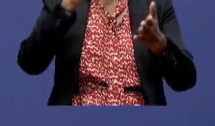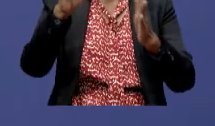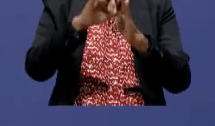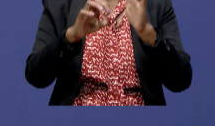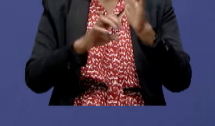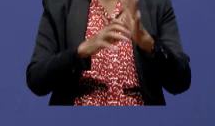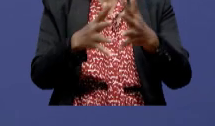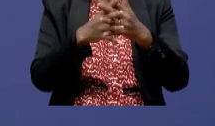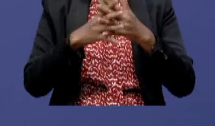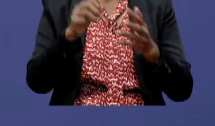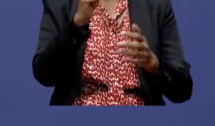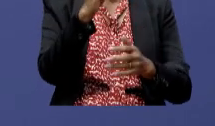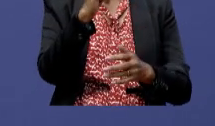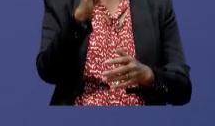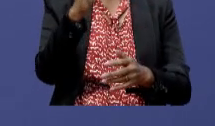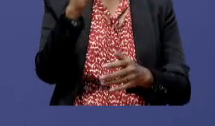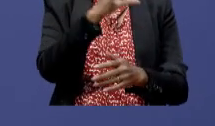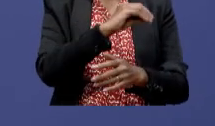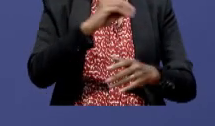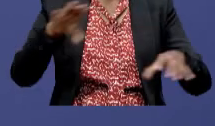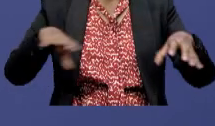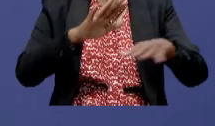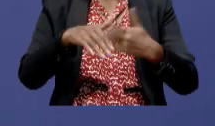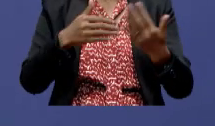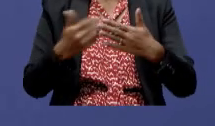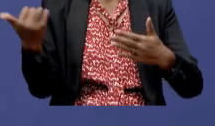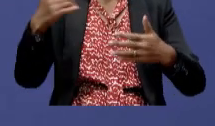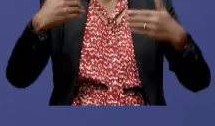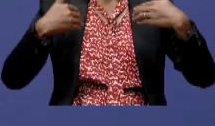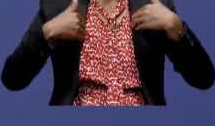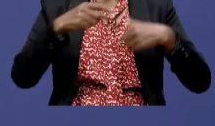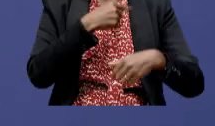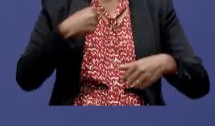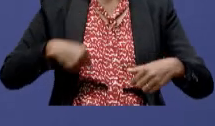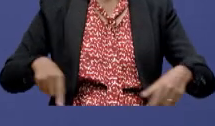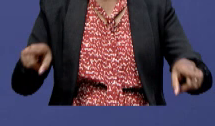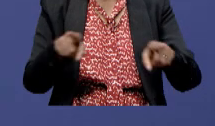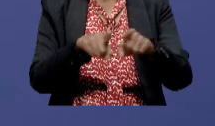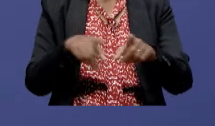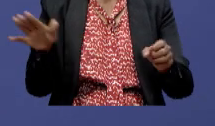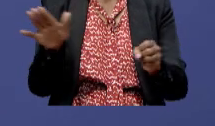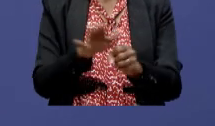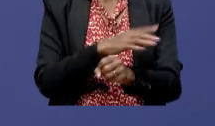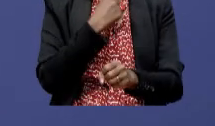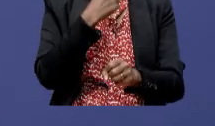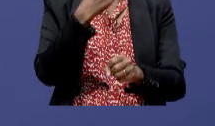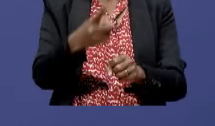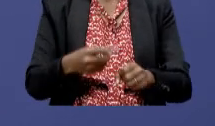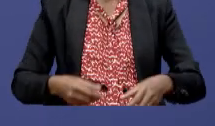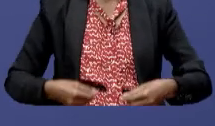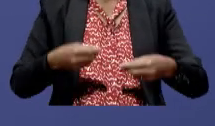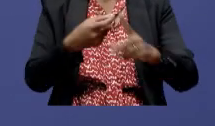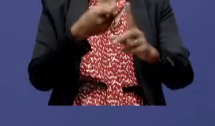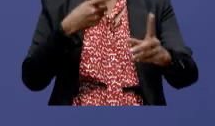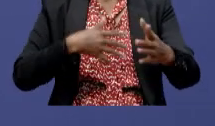América Antony Blinken ateten relação hoto nebesira ia Rosina hanesan bot ida nebe complexo no consequente Russo